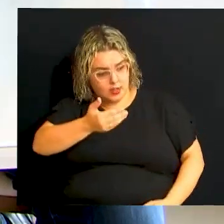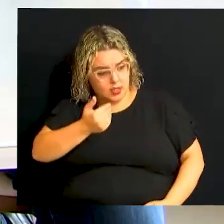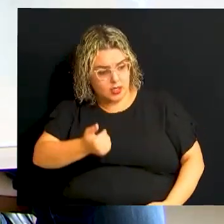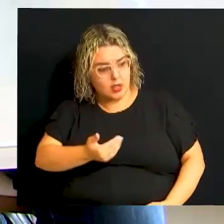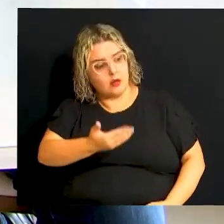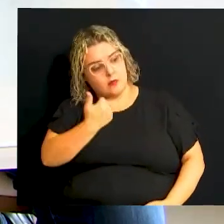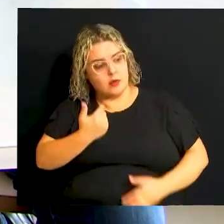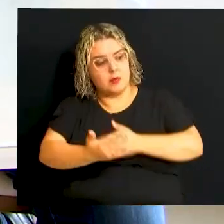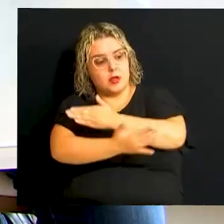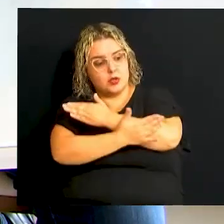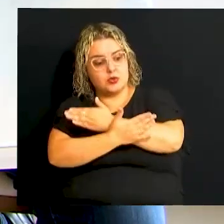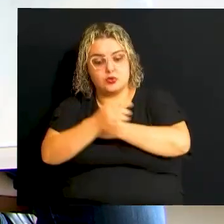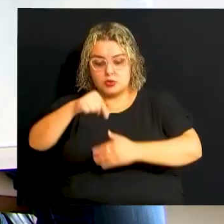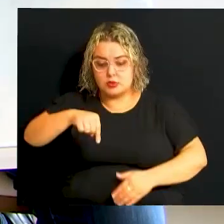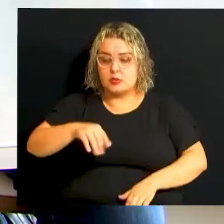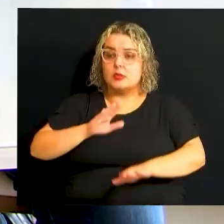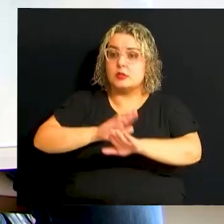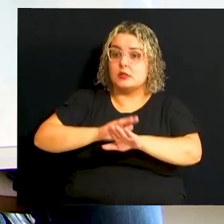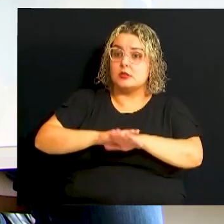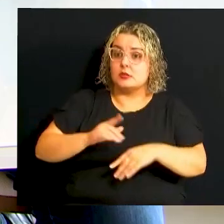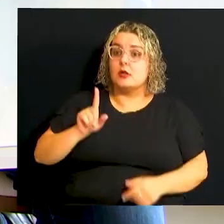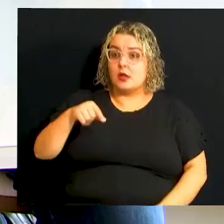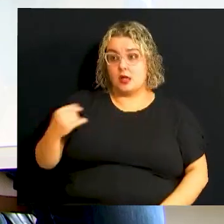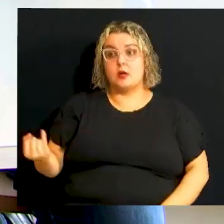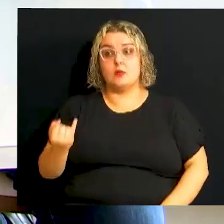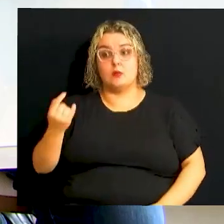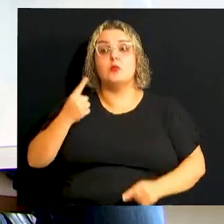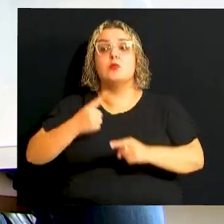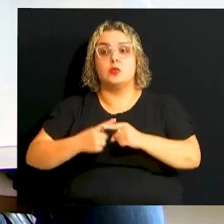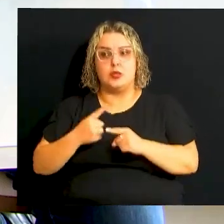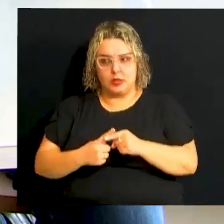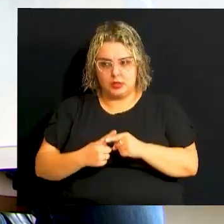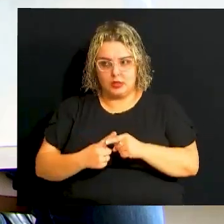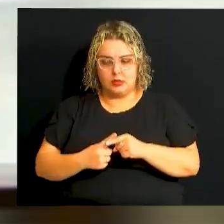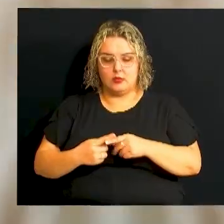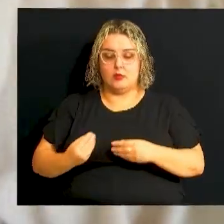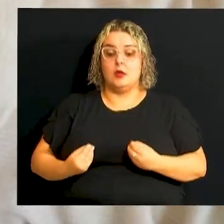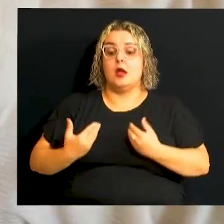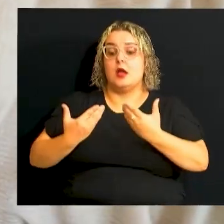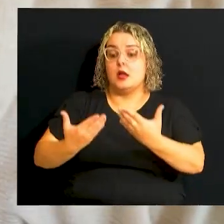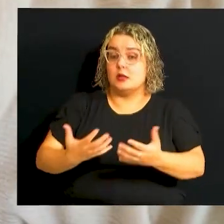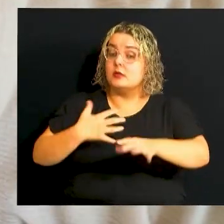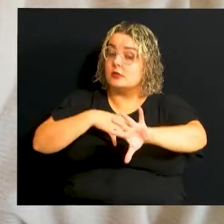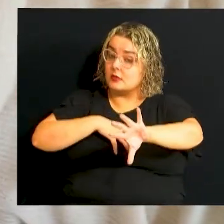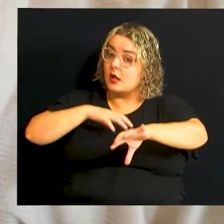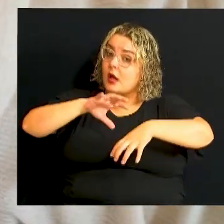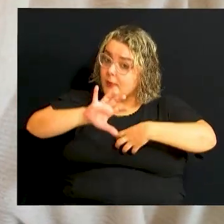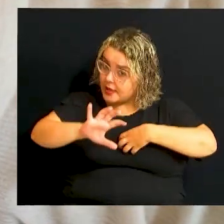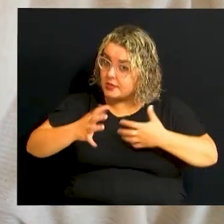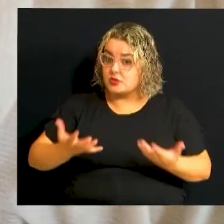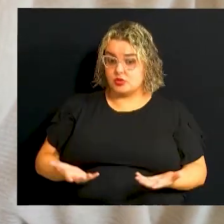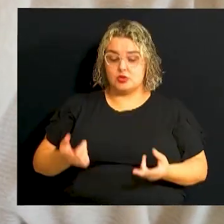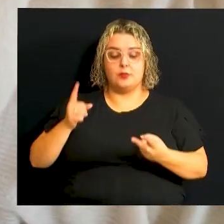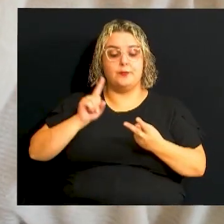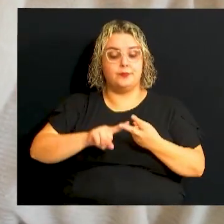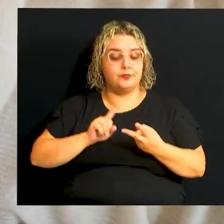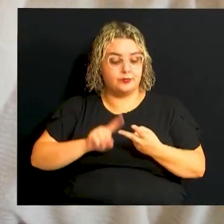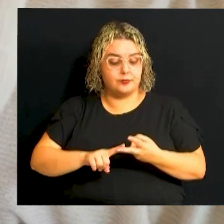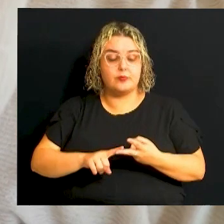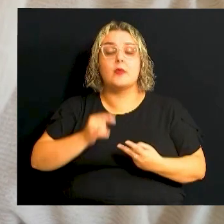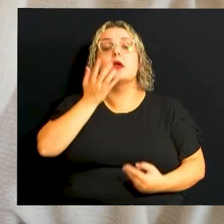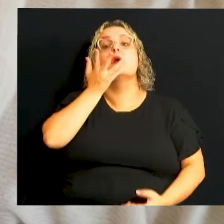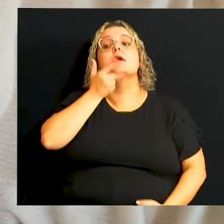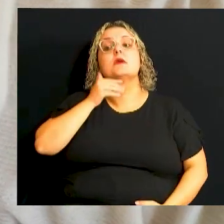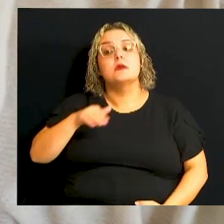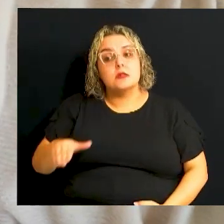cozinha, vem cá, né? Vem me ajudar aqui nessa atividade. Isso é importante porque vai trazer empatia, vai